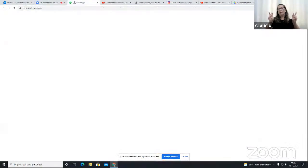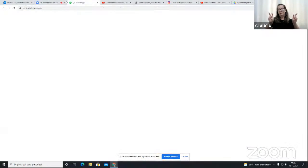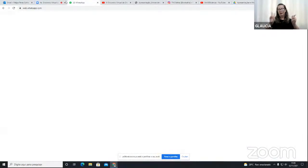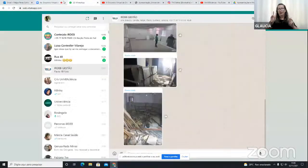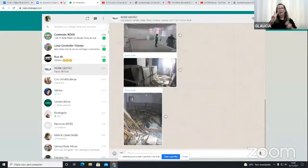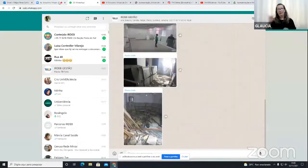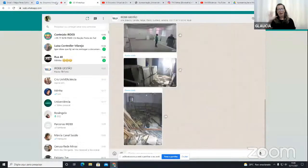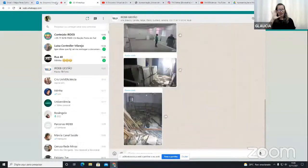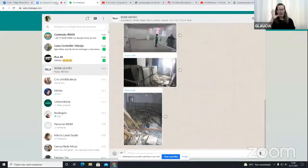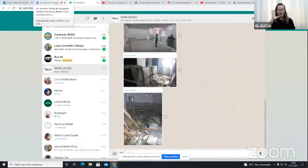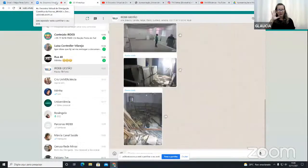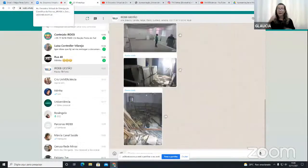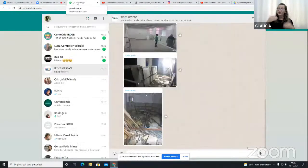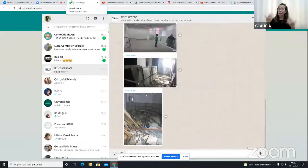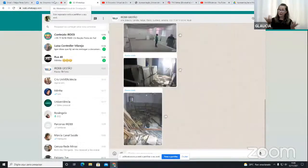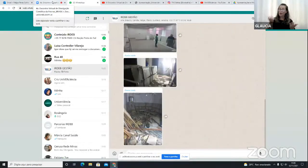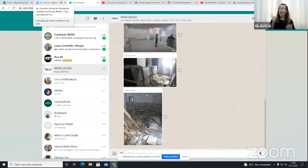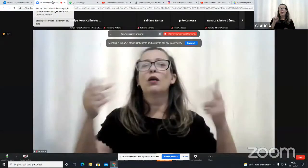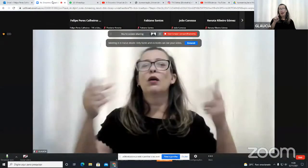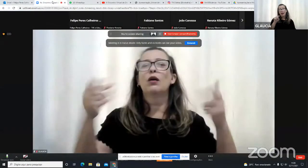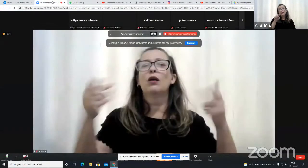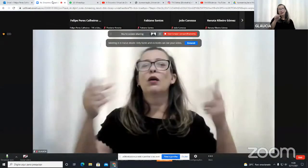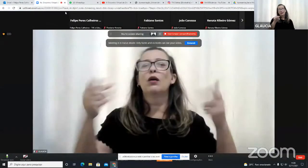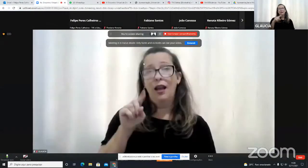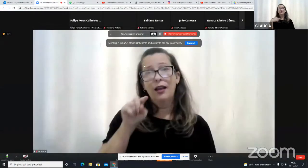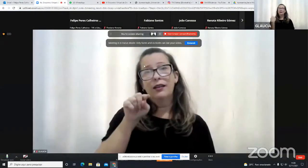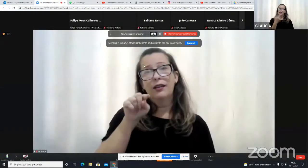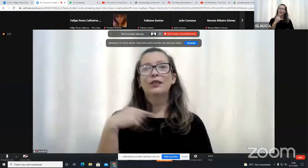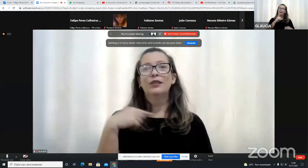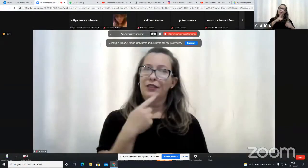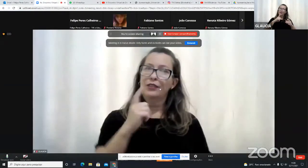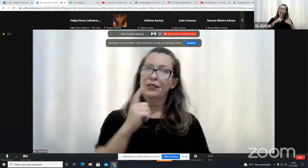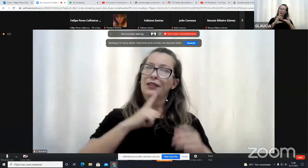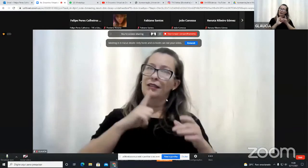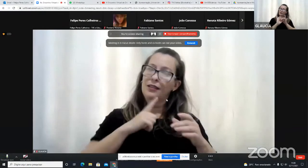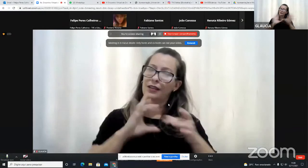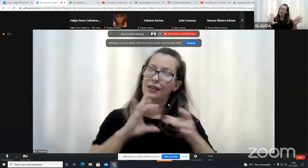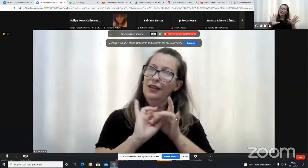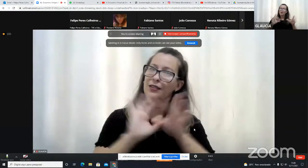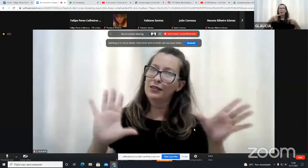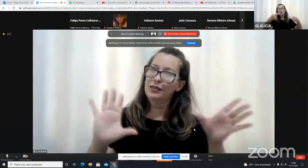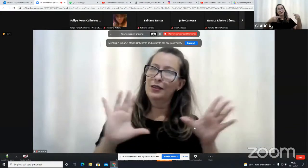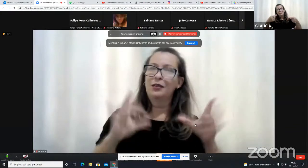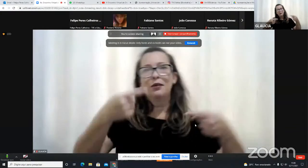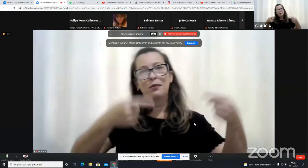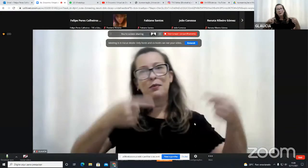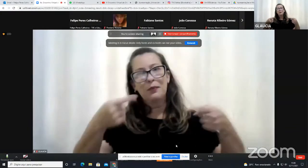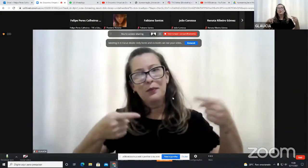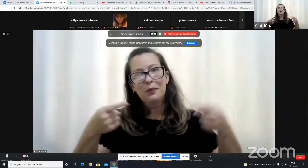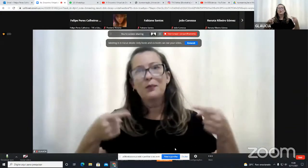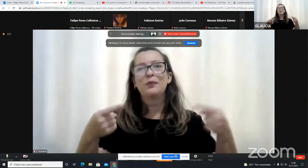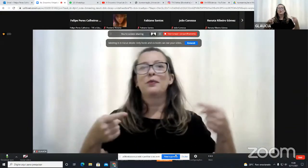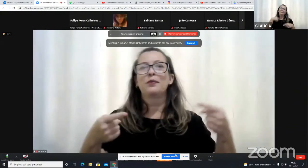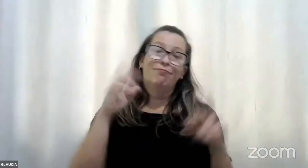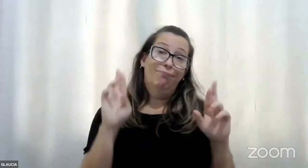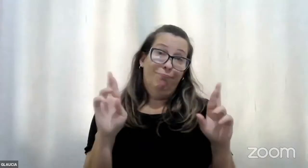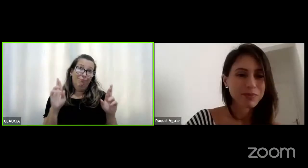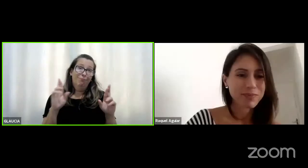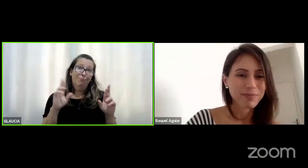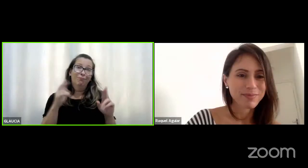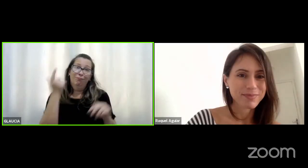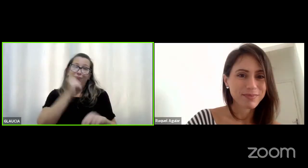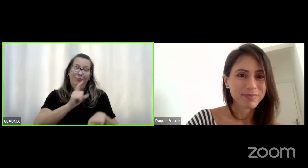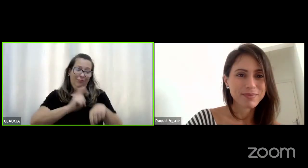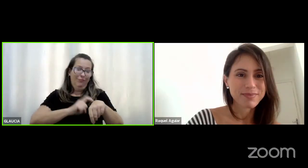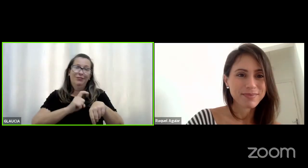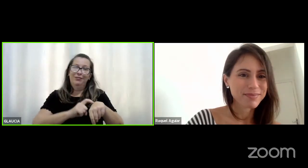Bem, basicamente é isso para iniciar. A gente fica à disposição para debater. Espero que eu tenha falado no tempo, não sei se passei. Vou encerrar aqui a